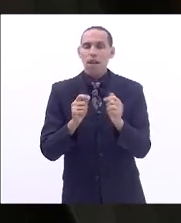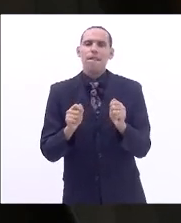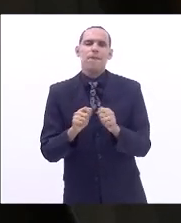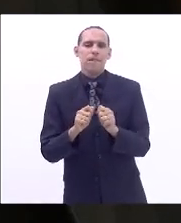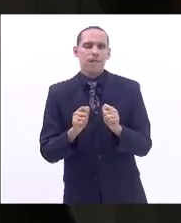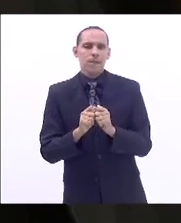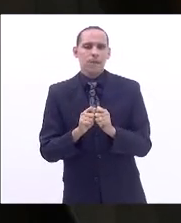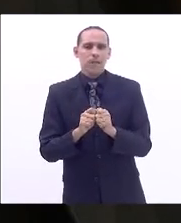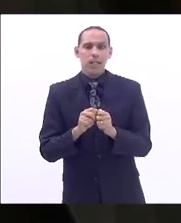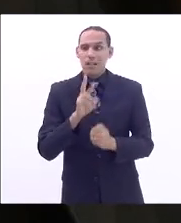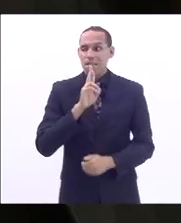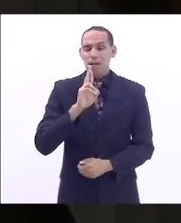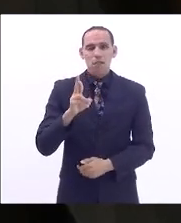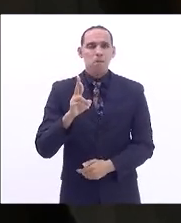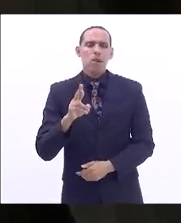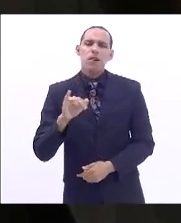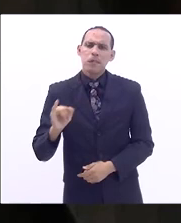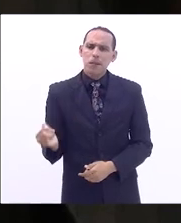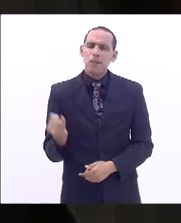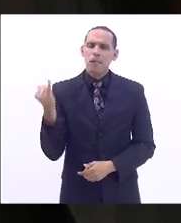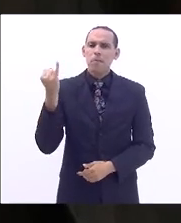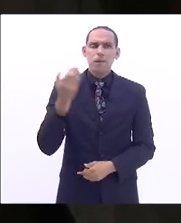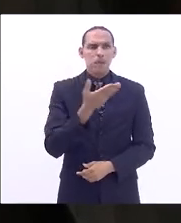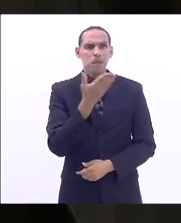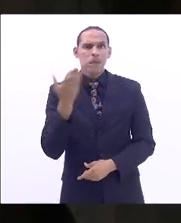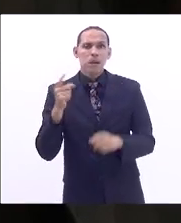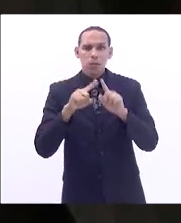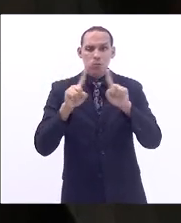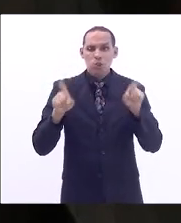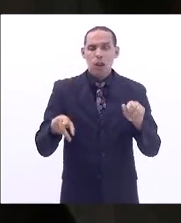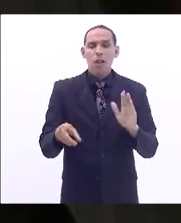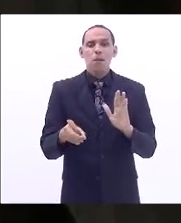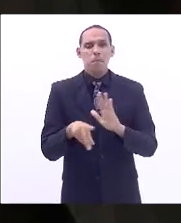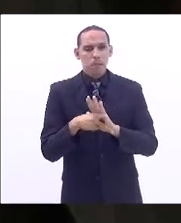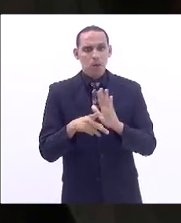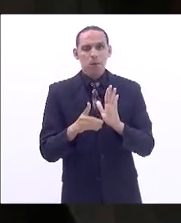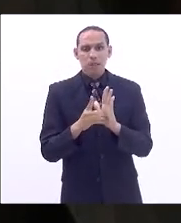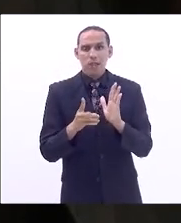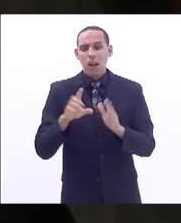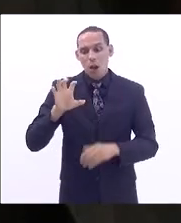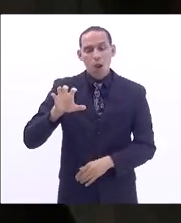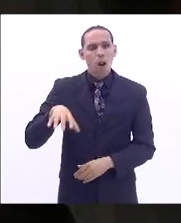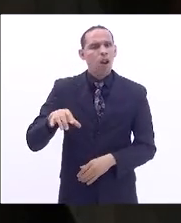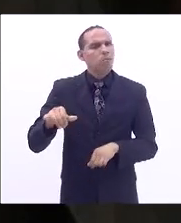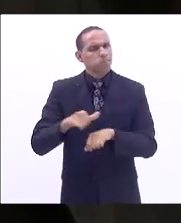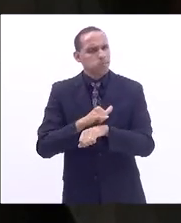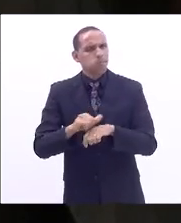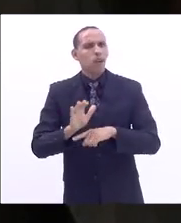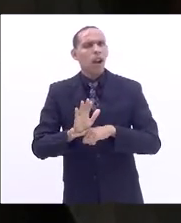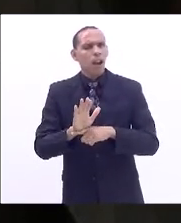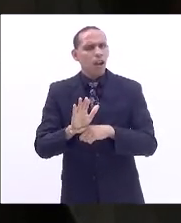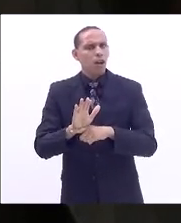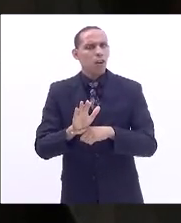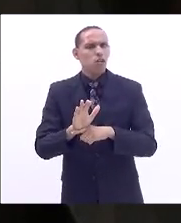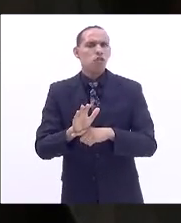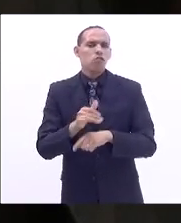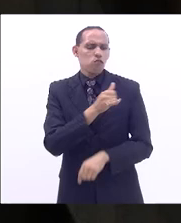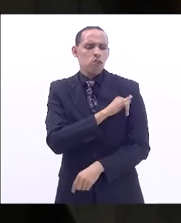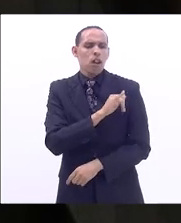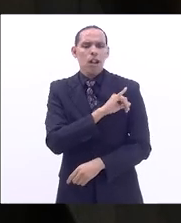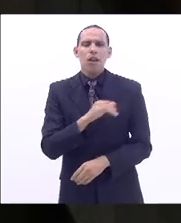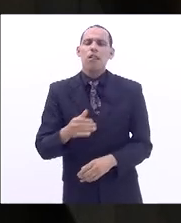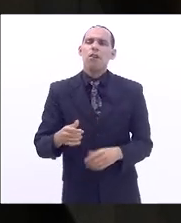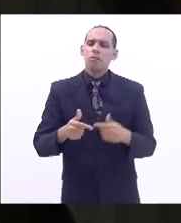é muito importante dar uma resposta aos servidores e servidoras do Detran é um órgão estratégico para o funcionamento do Estado do Rio Janeiro